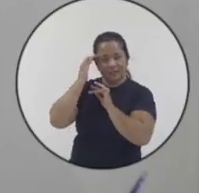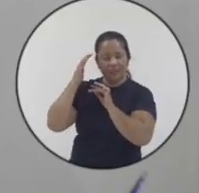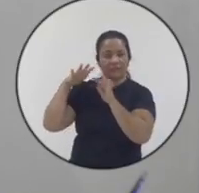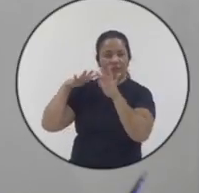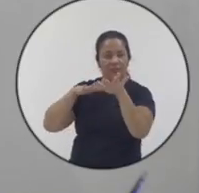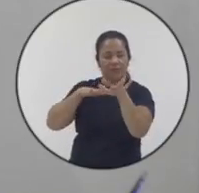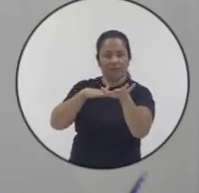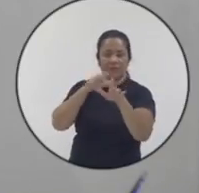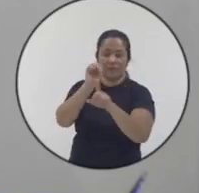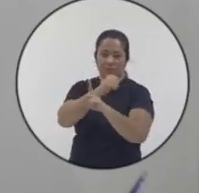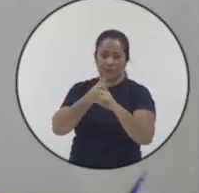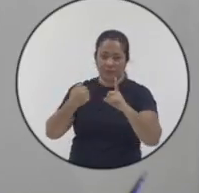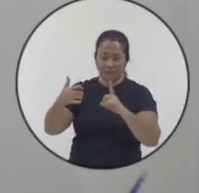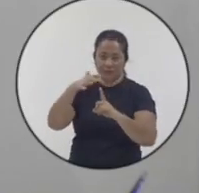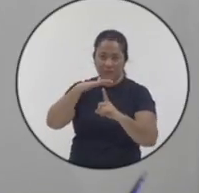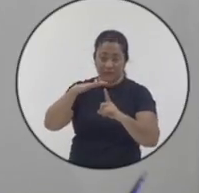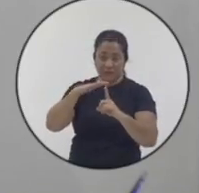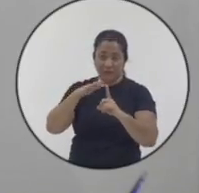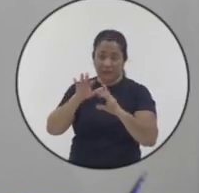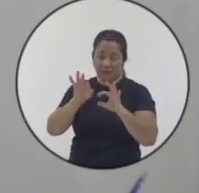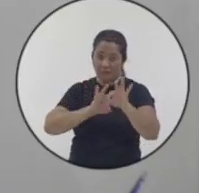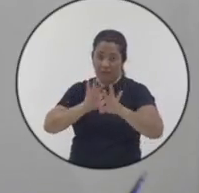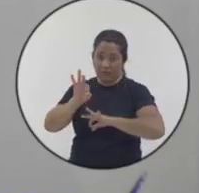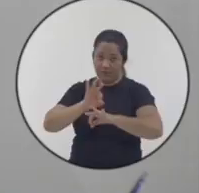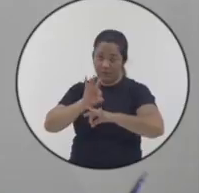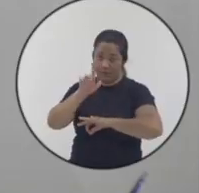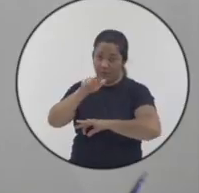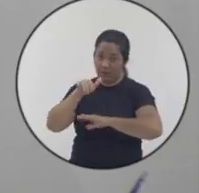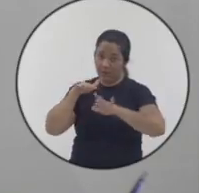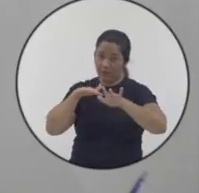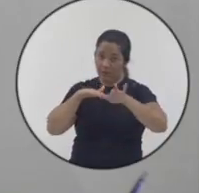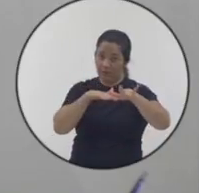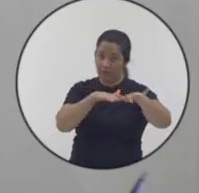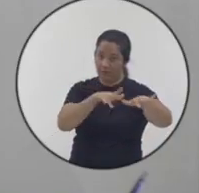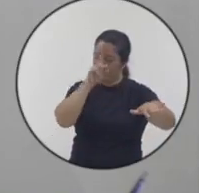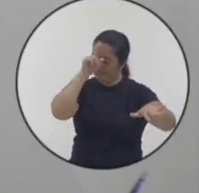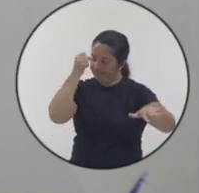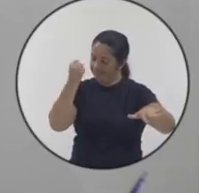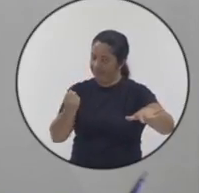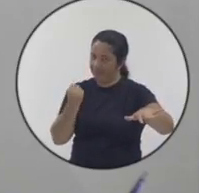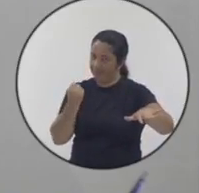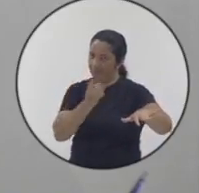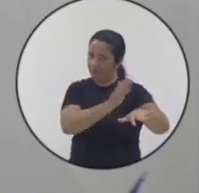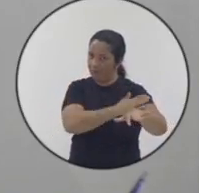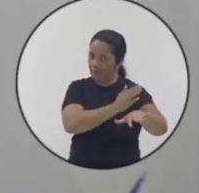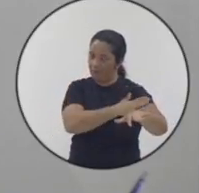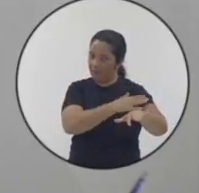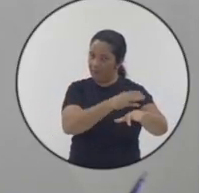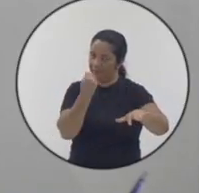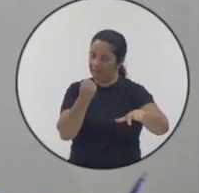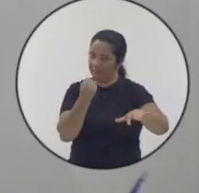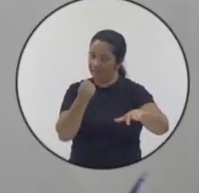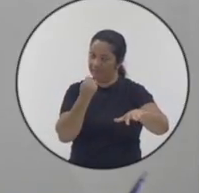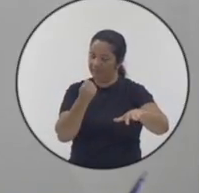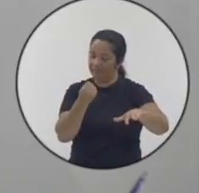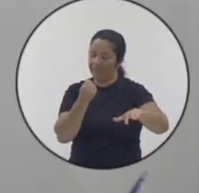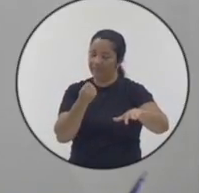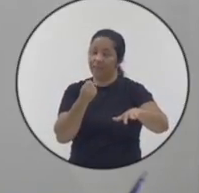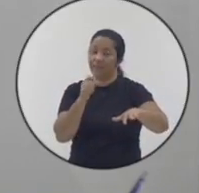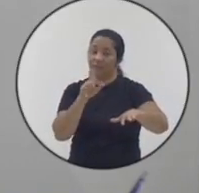social organizado, ele é, antes de mais nada, um movimento de potência organizada. E a essa potência,